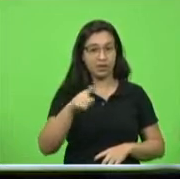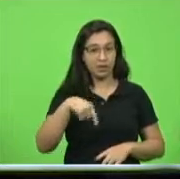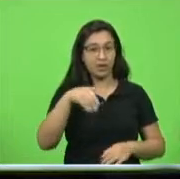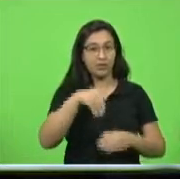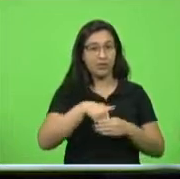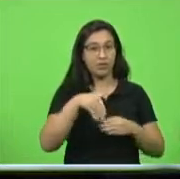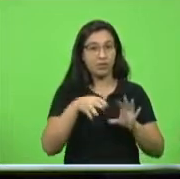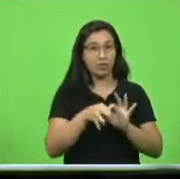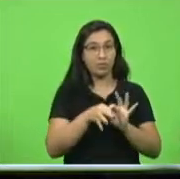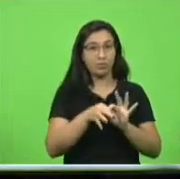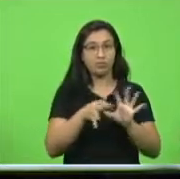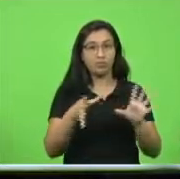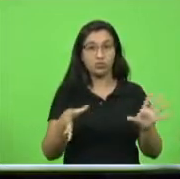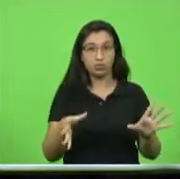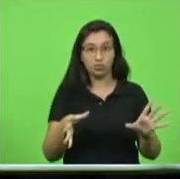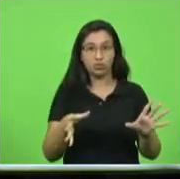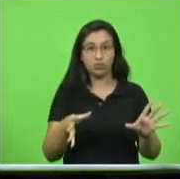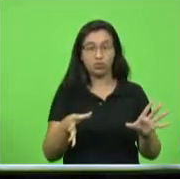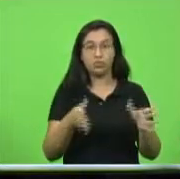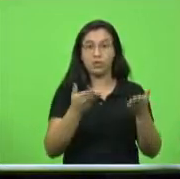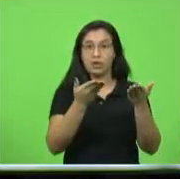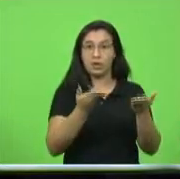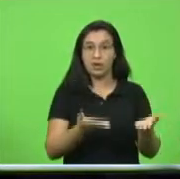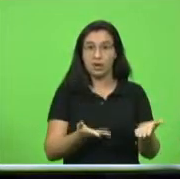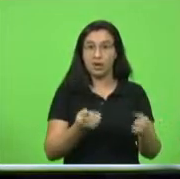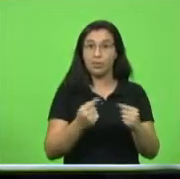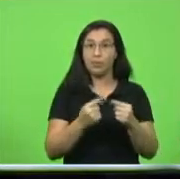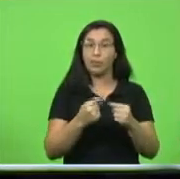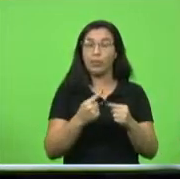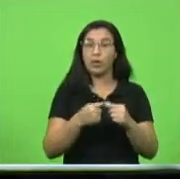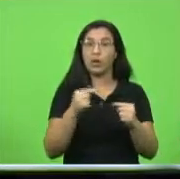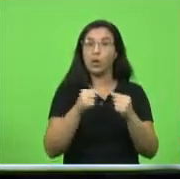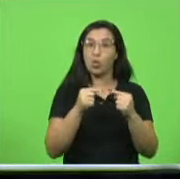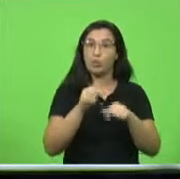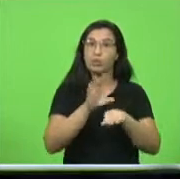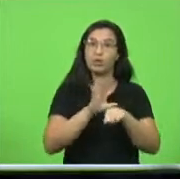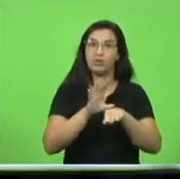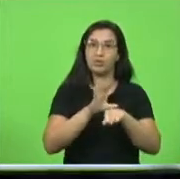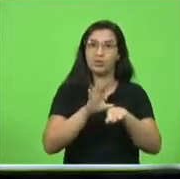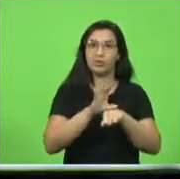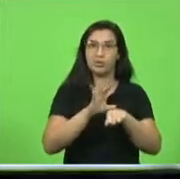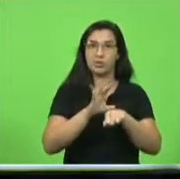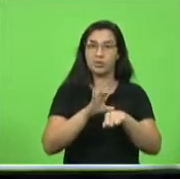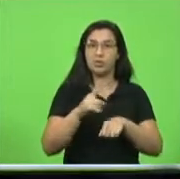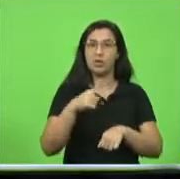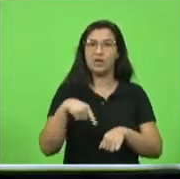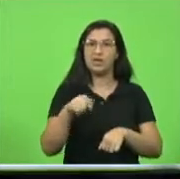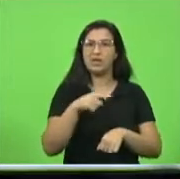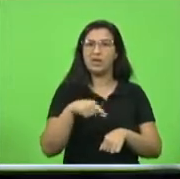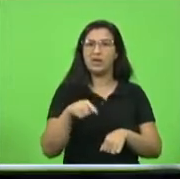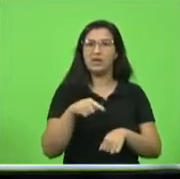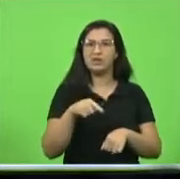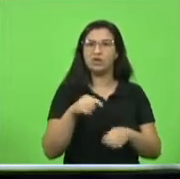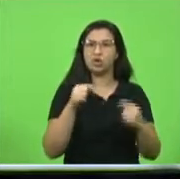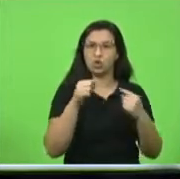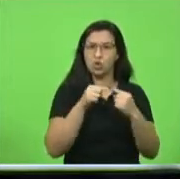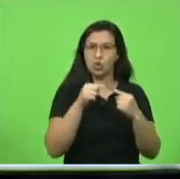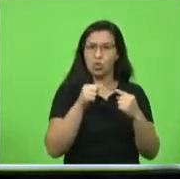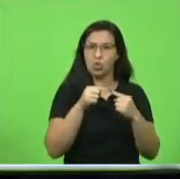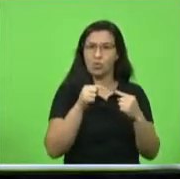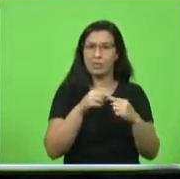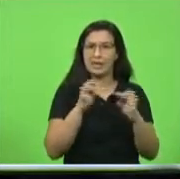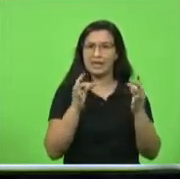é constitucional. E nós, naquela vez, deputado Silvio, fomos muito técnicos. Eu fui